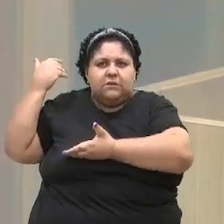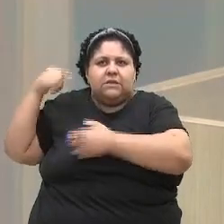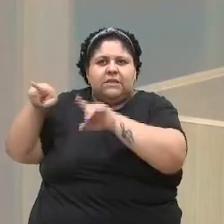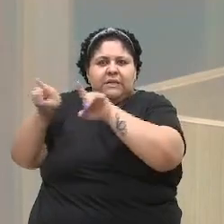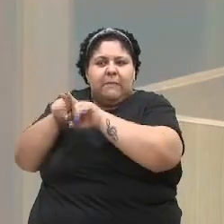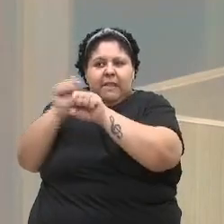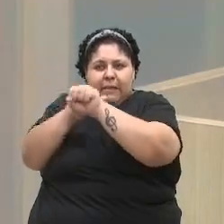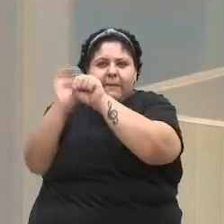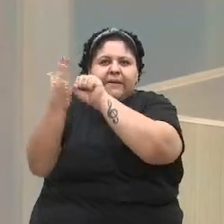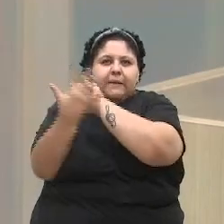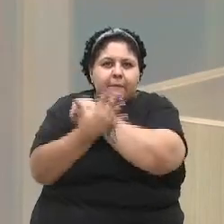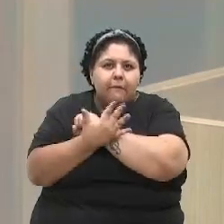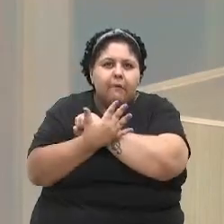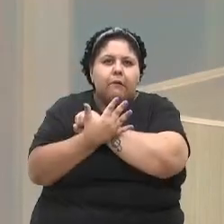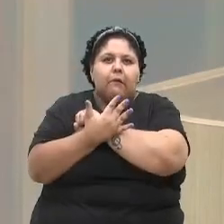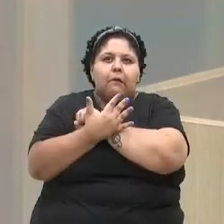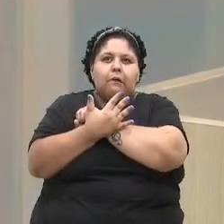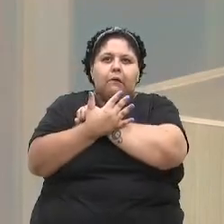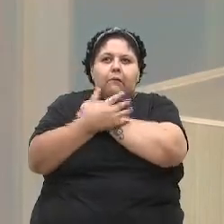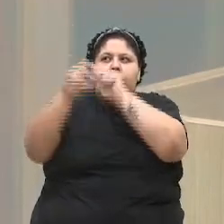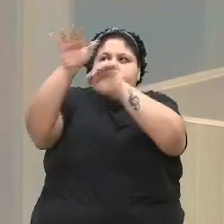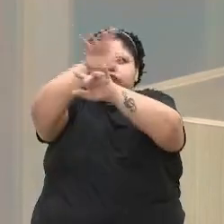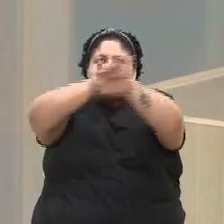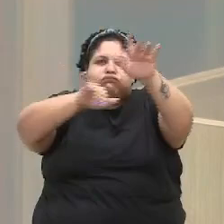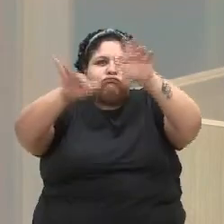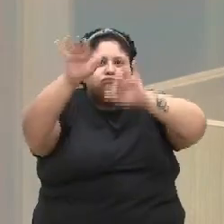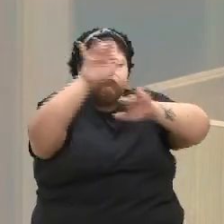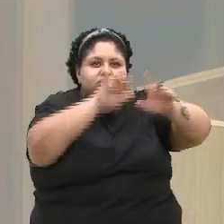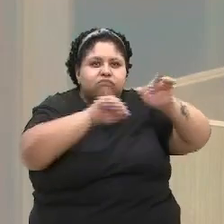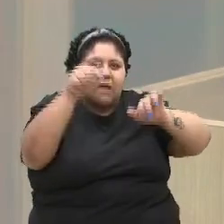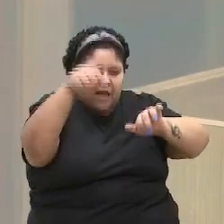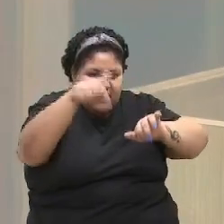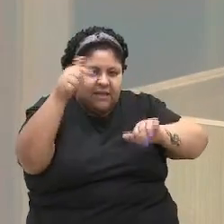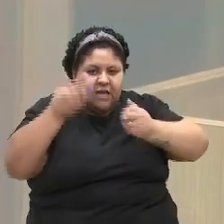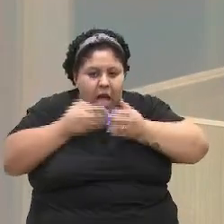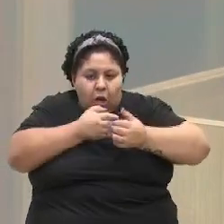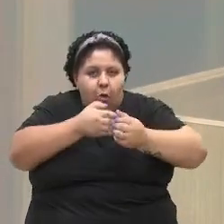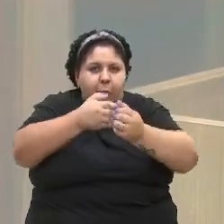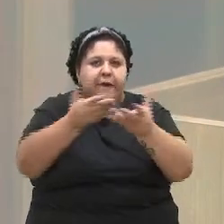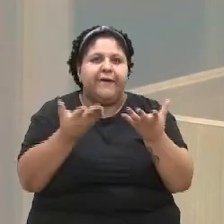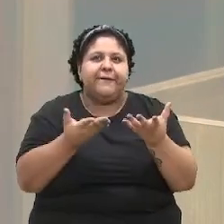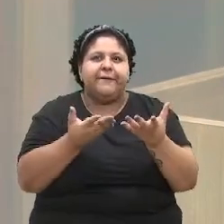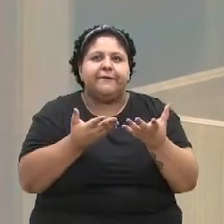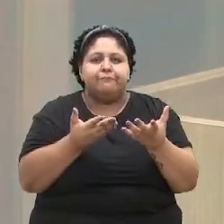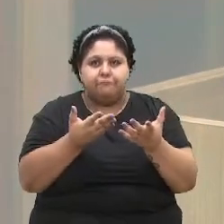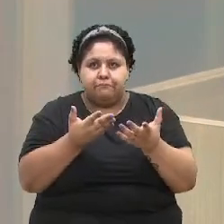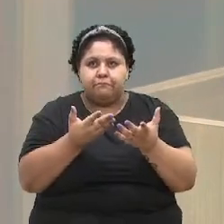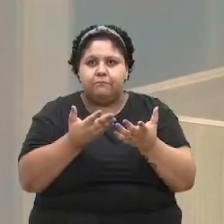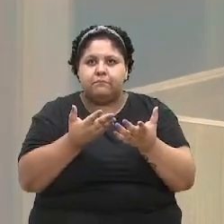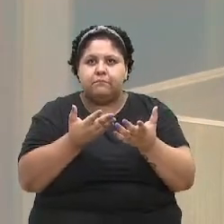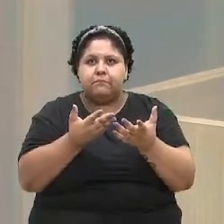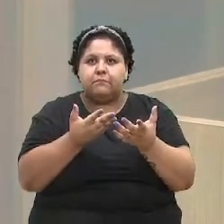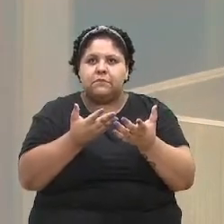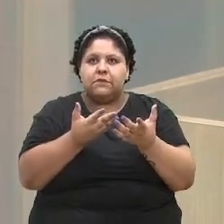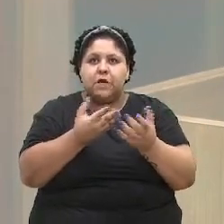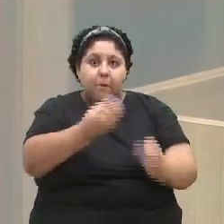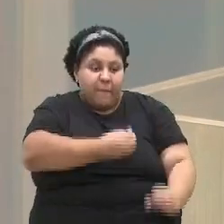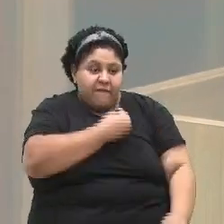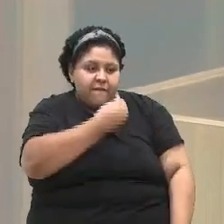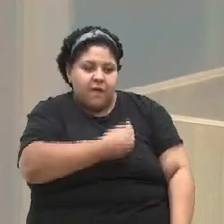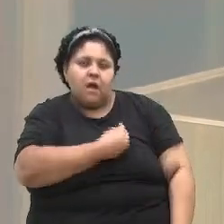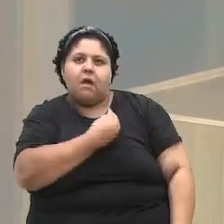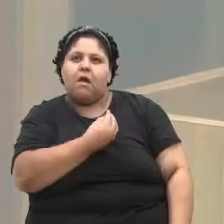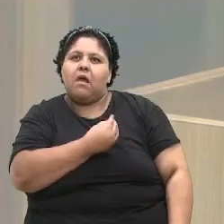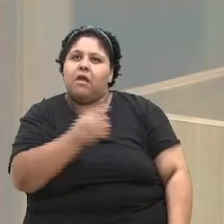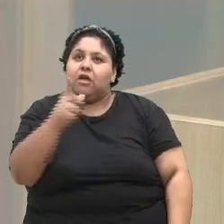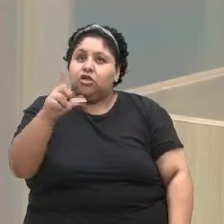pandemia das intempéries que os colegas aqui acompanharam essa situação para sobreviver